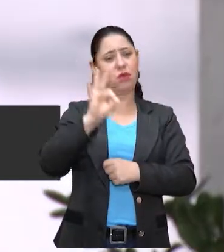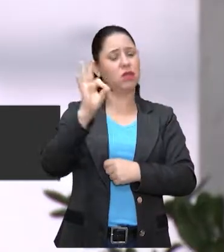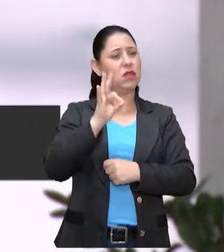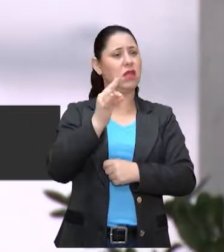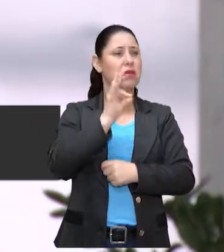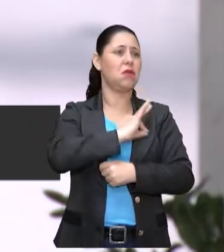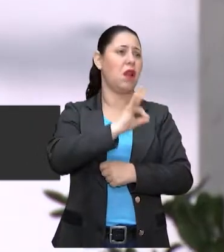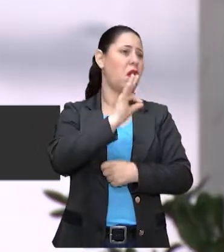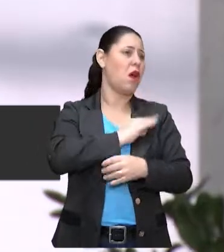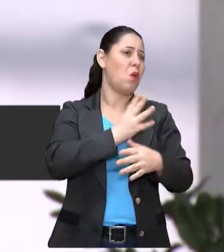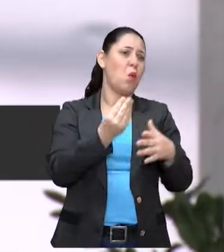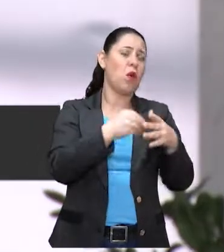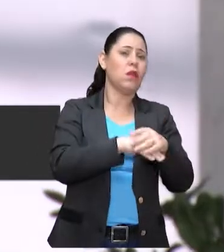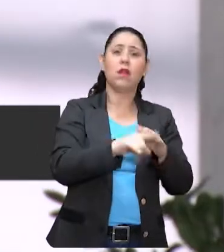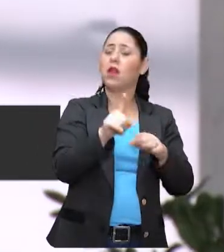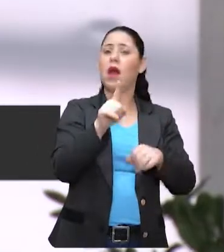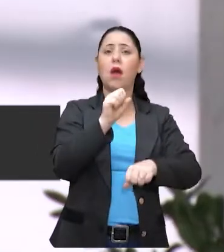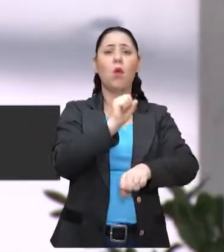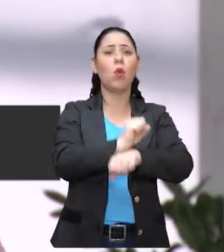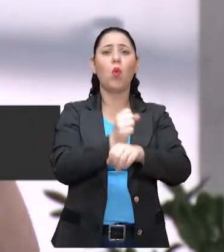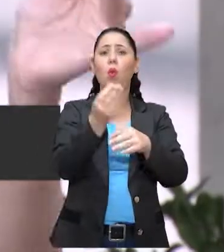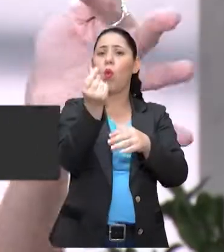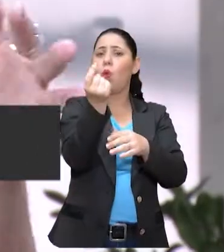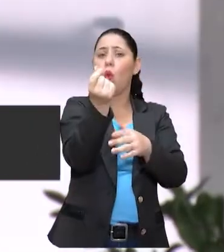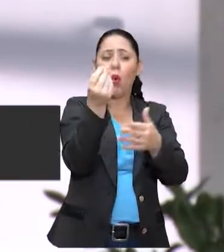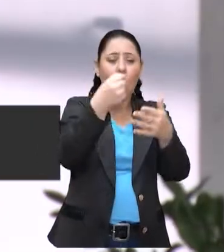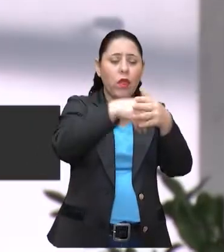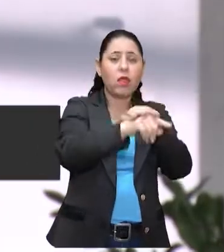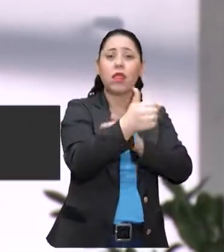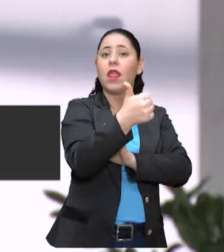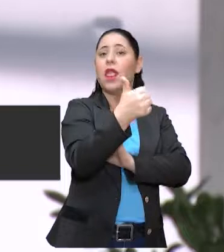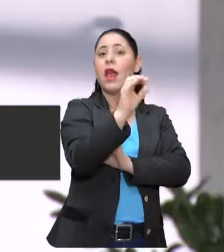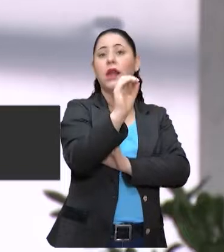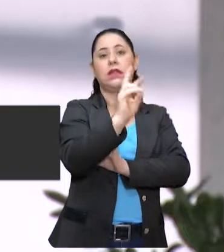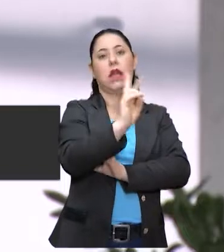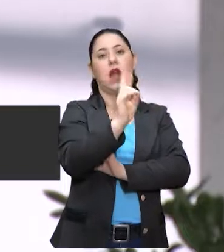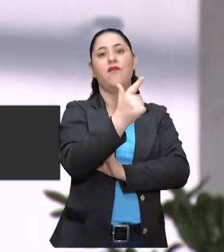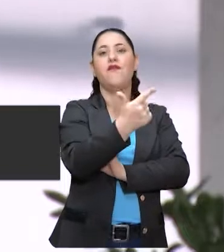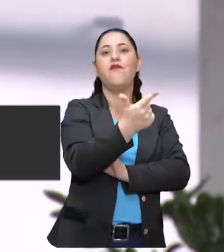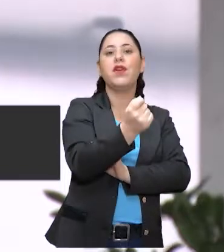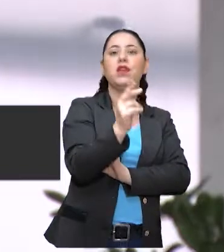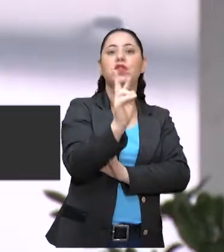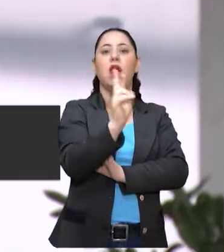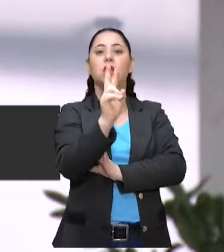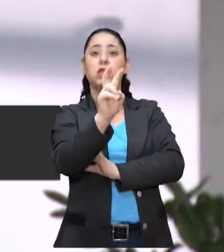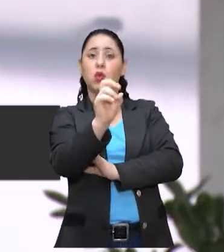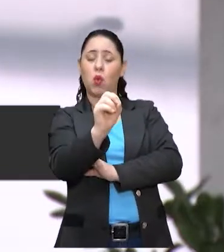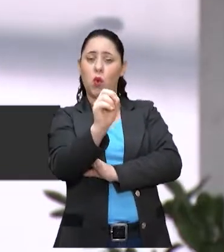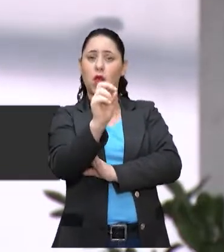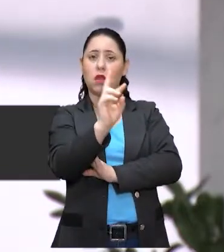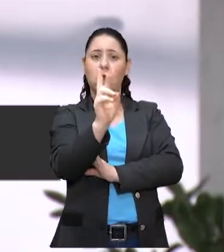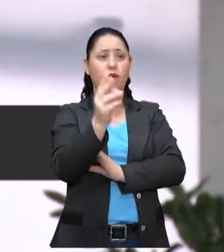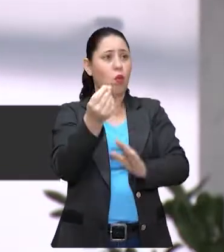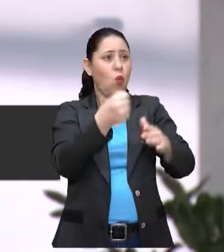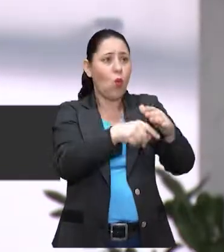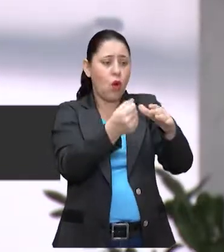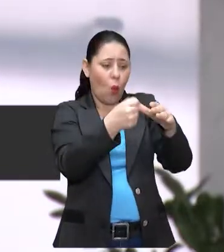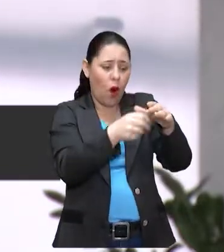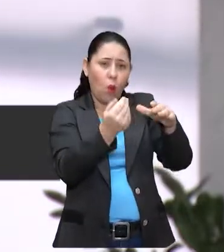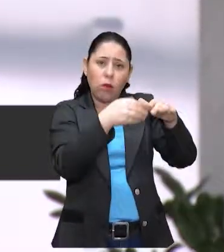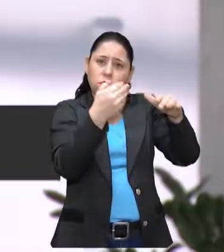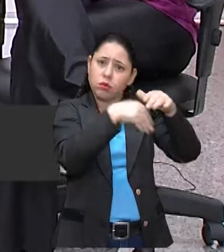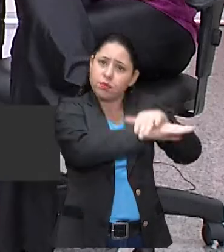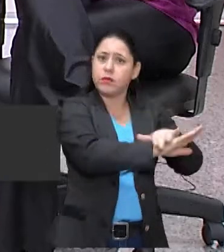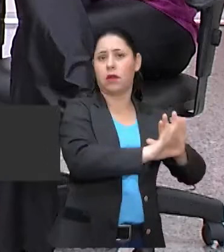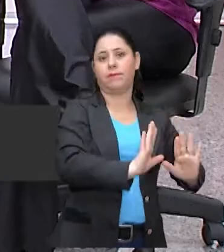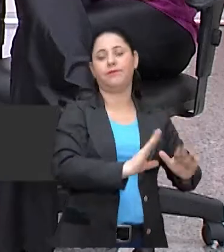com R$10. Começa guardando R$10, R$20, 50, não importa, vai guardando um bocadinho. Né? De repente,